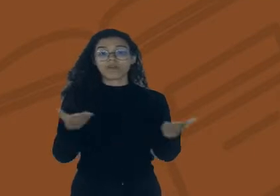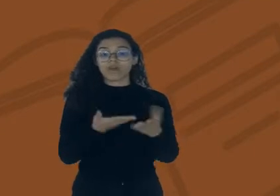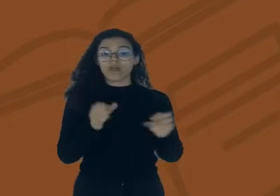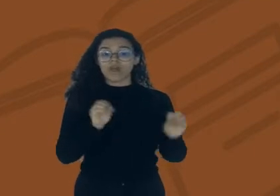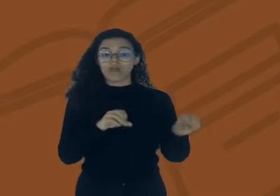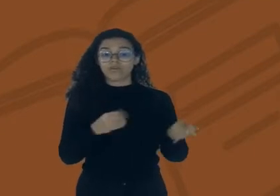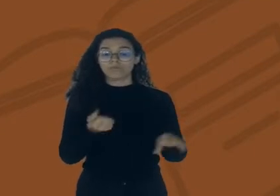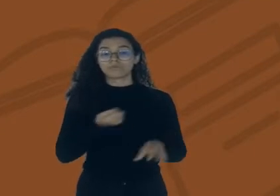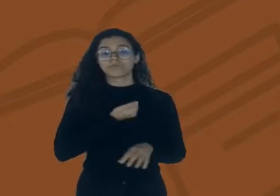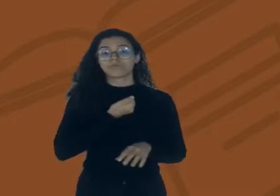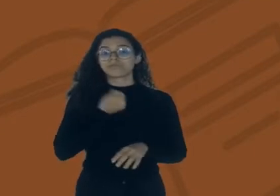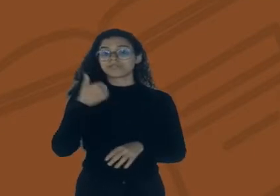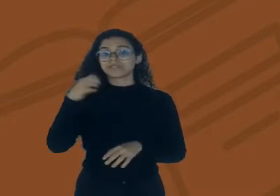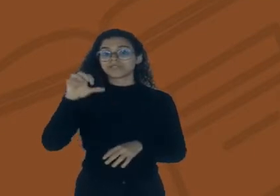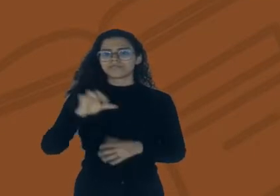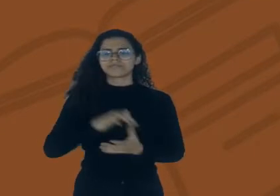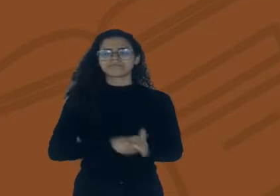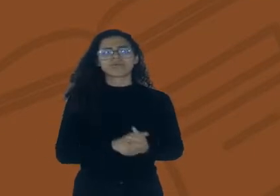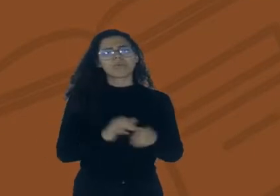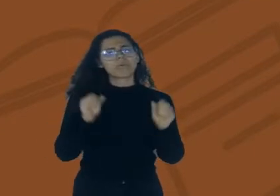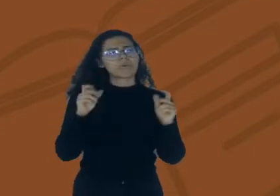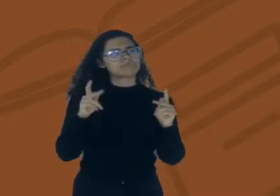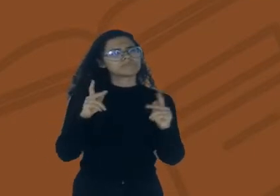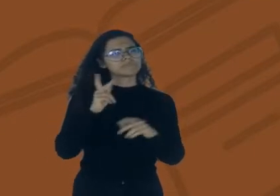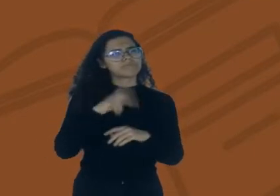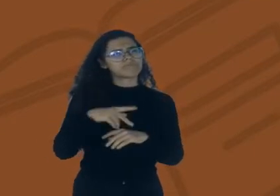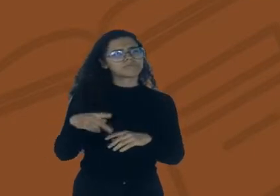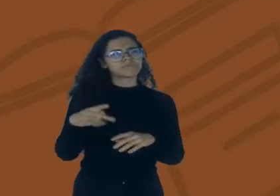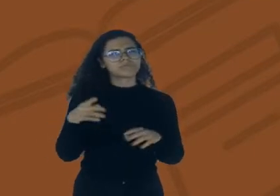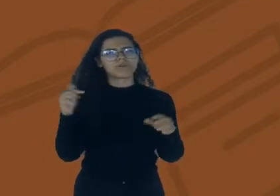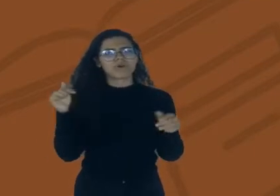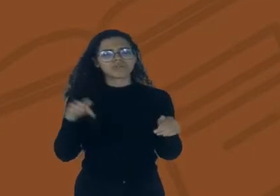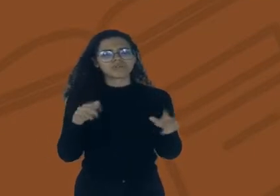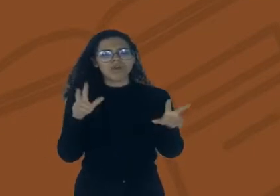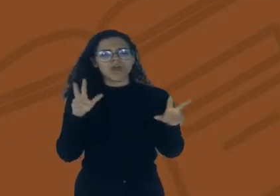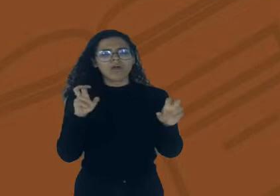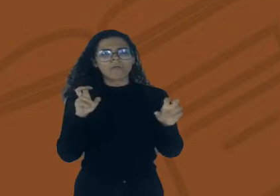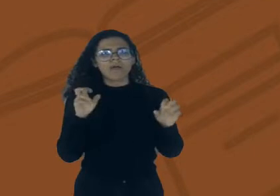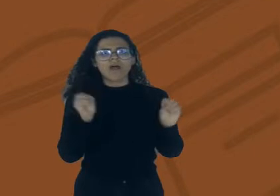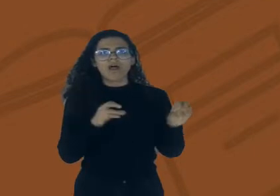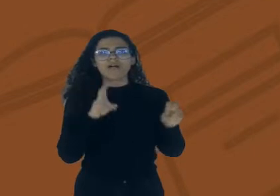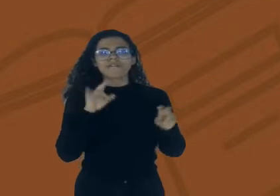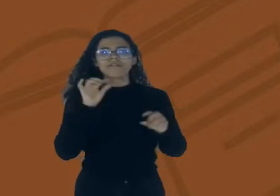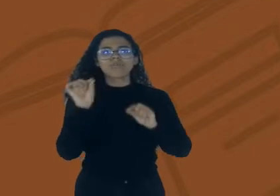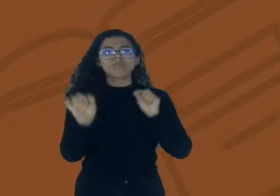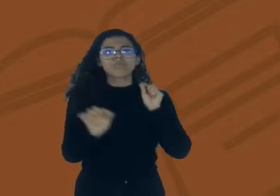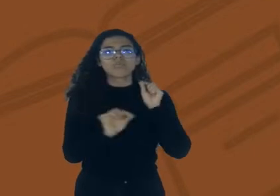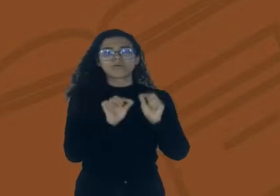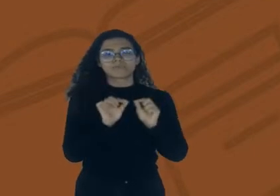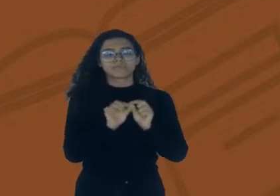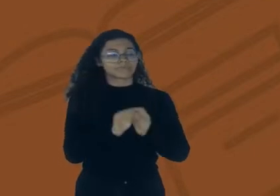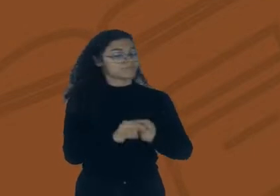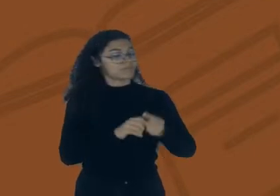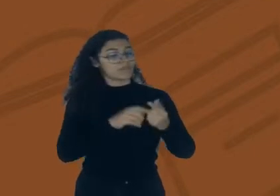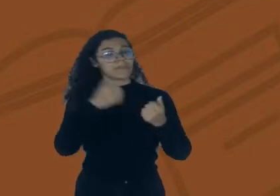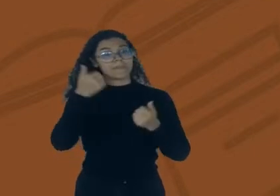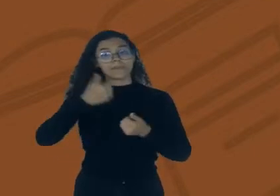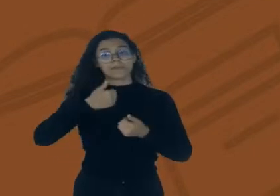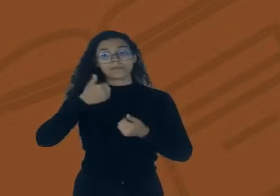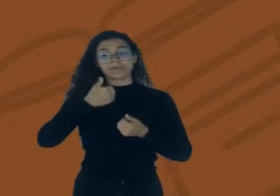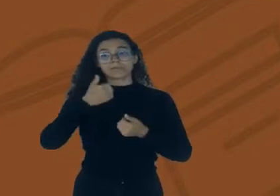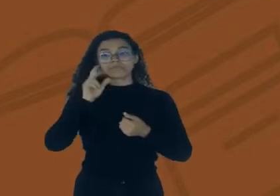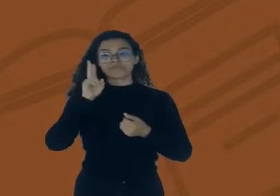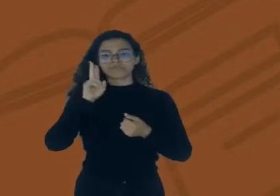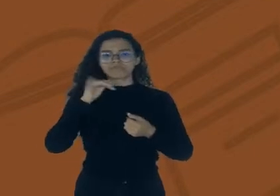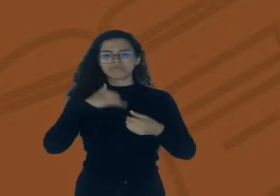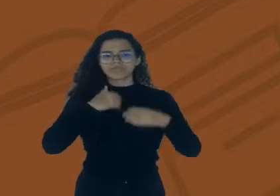19. Muito bem. Professor, dentro da nossa aula, o que nós iremos ver hoje, precisamente? Iremos inicialmente fazer uma